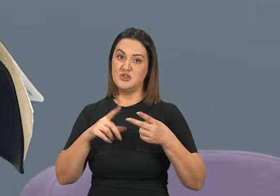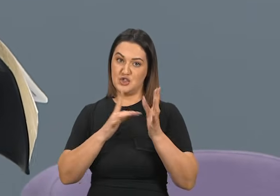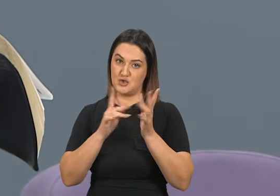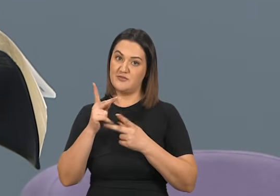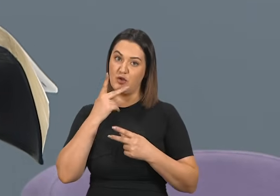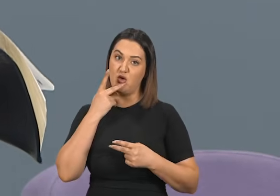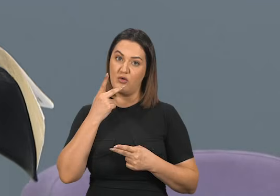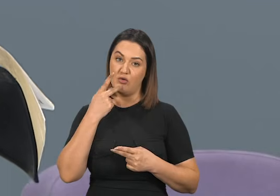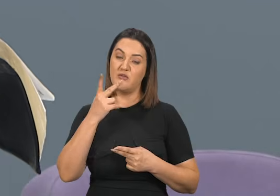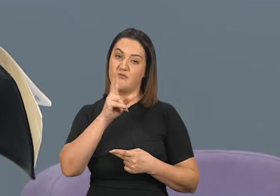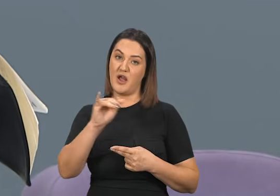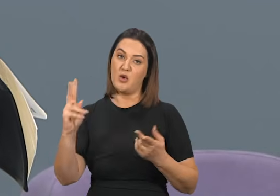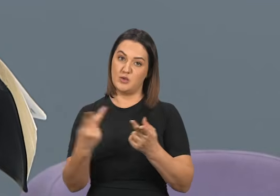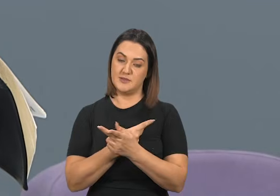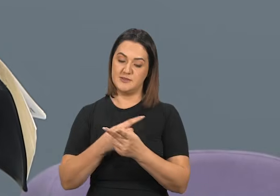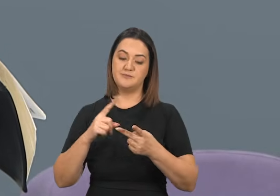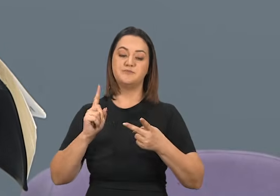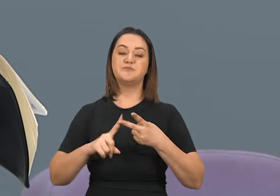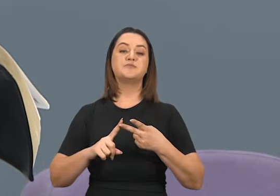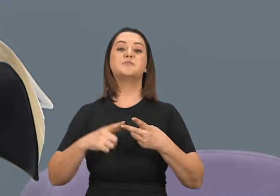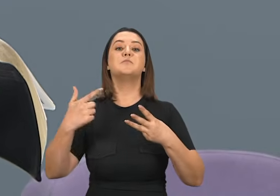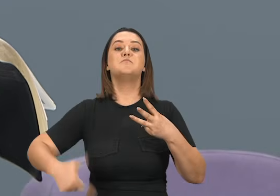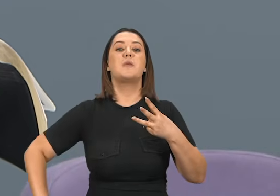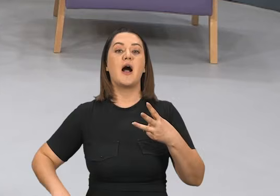vai acontecer e de fato está acontecendo.